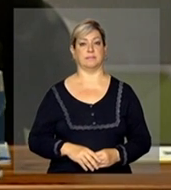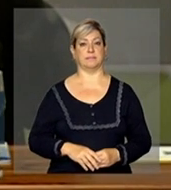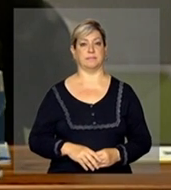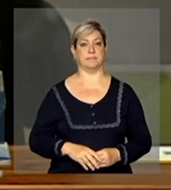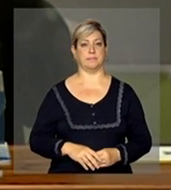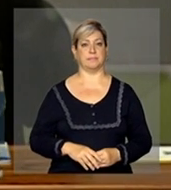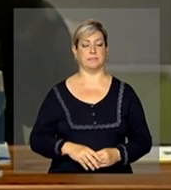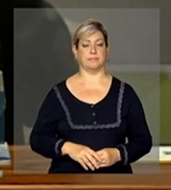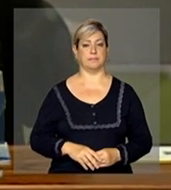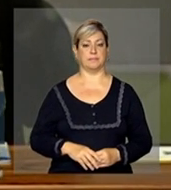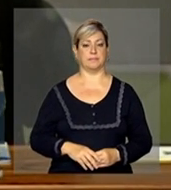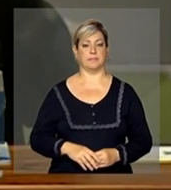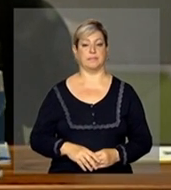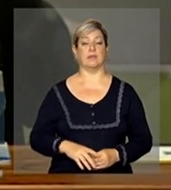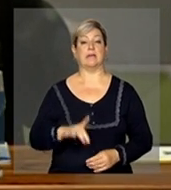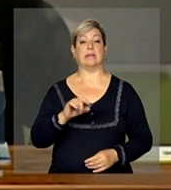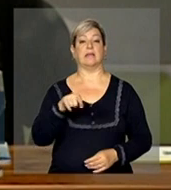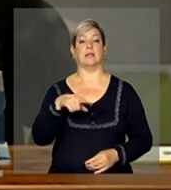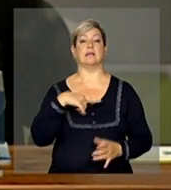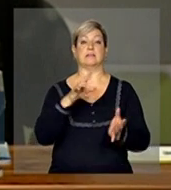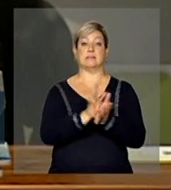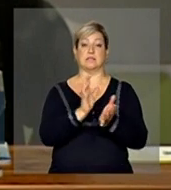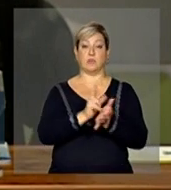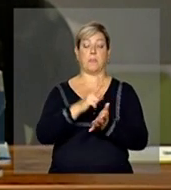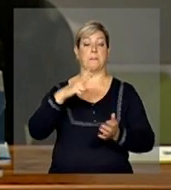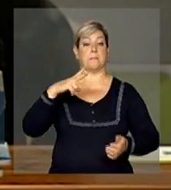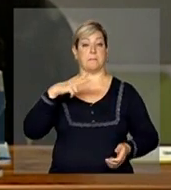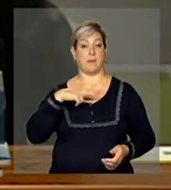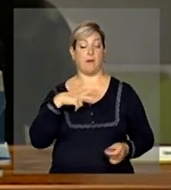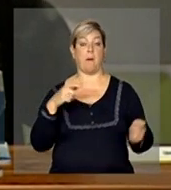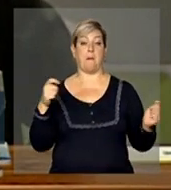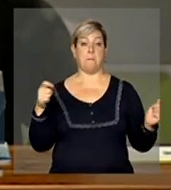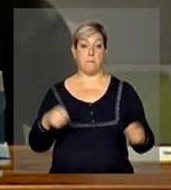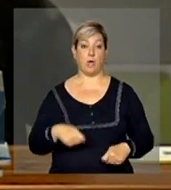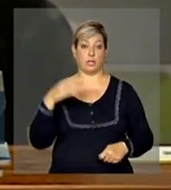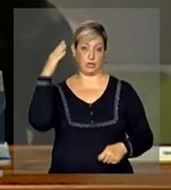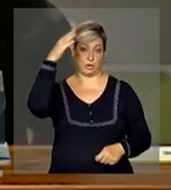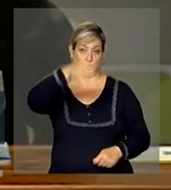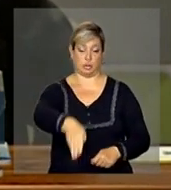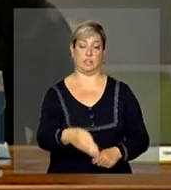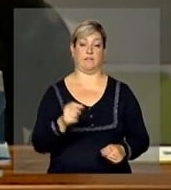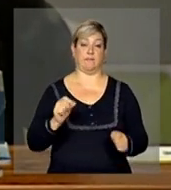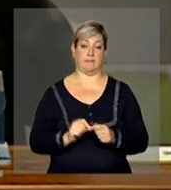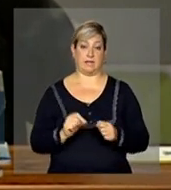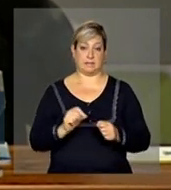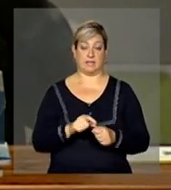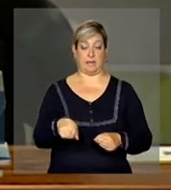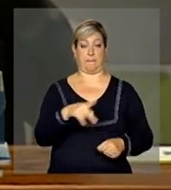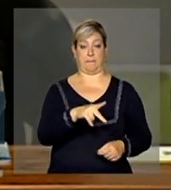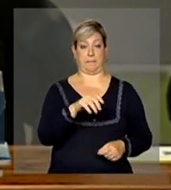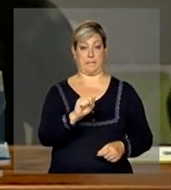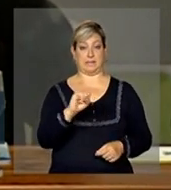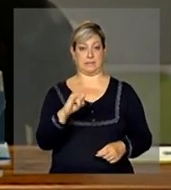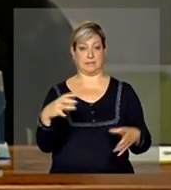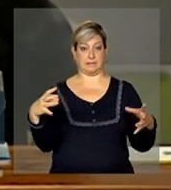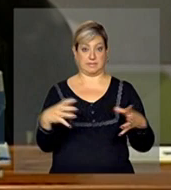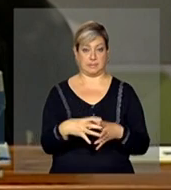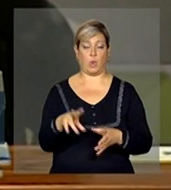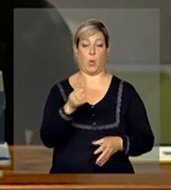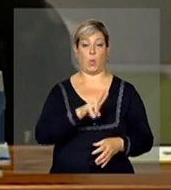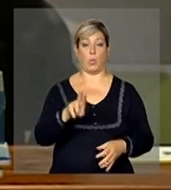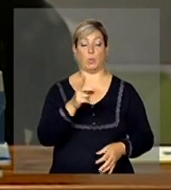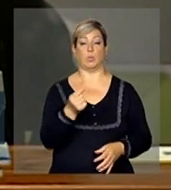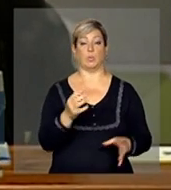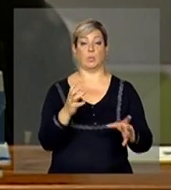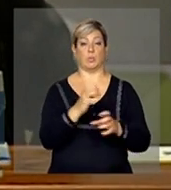de que o setor privado possa diretamente participar do PSI usando recursos